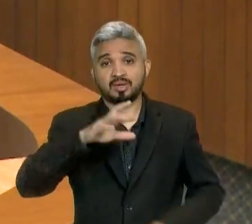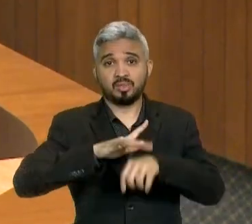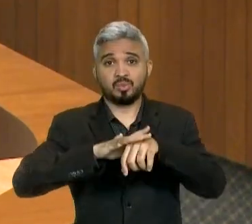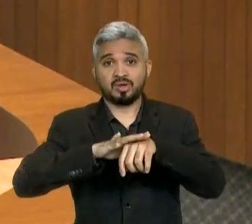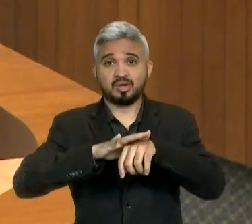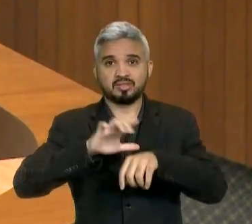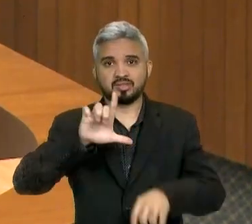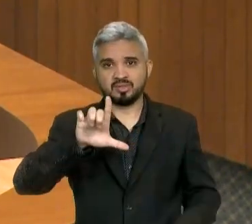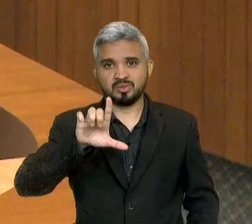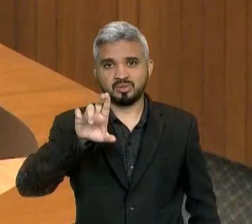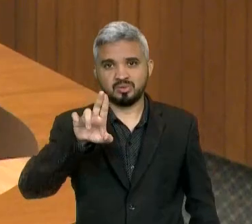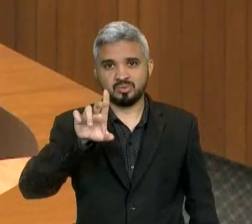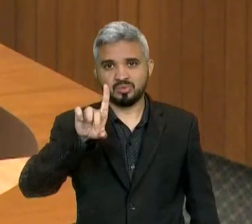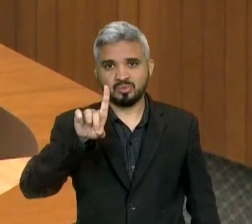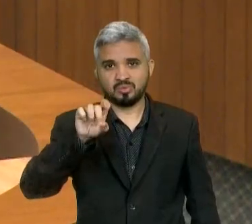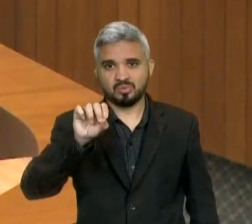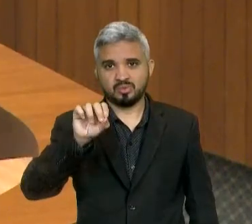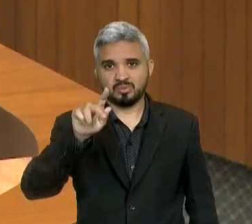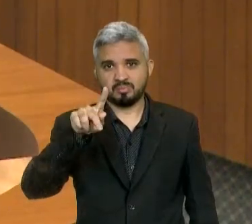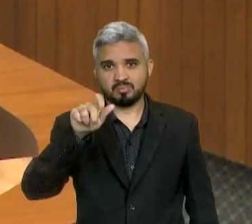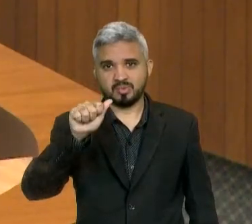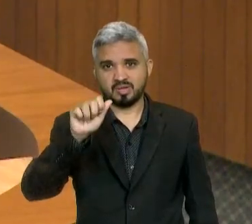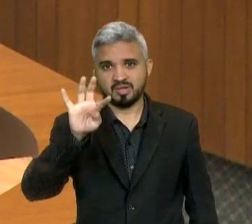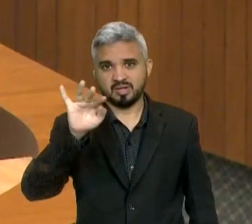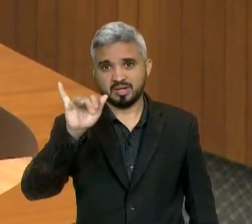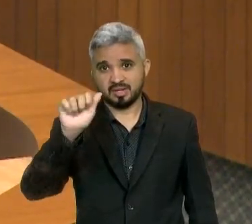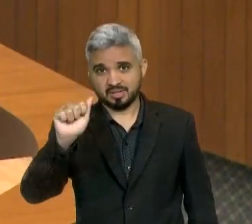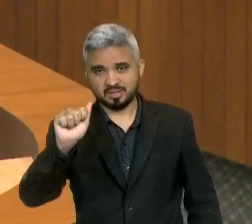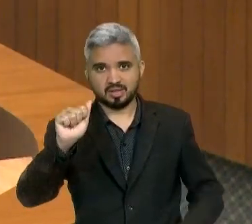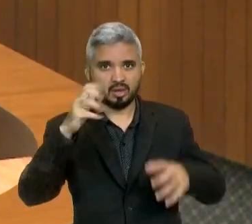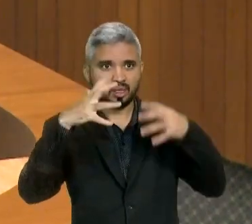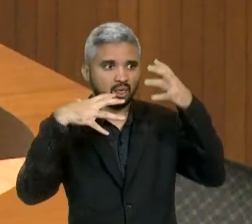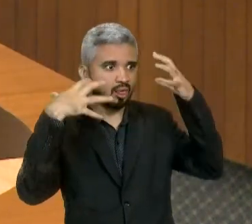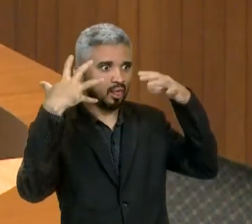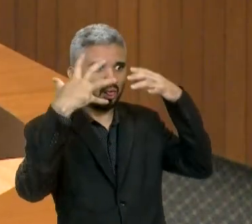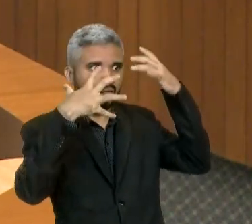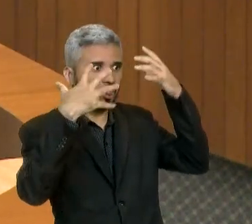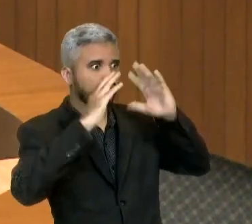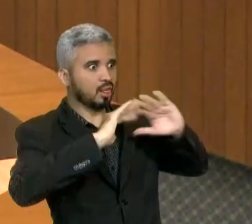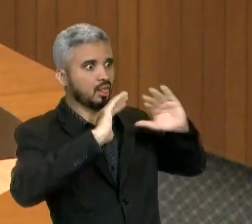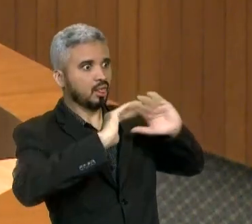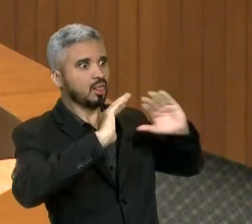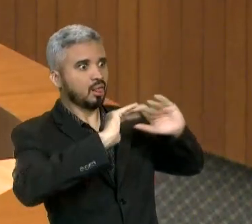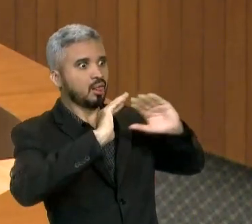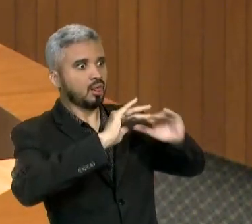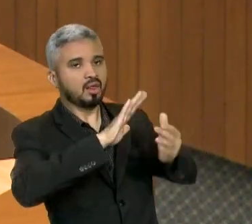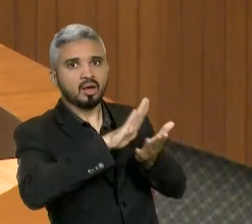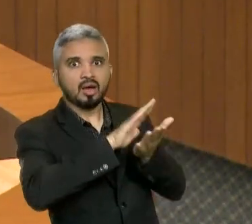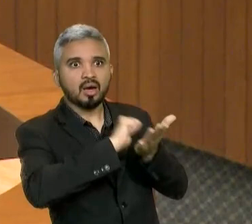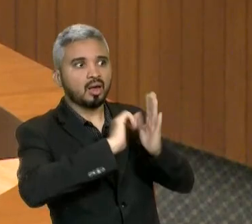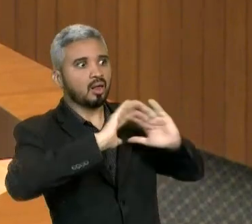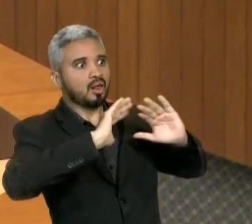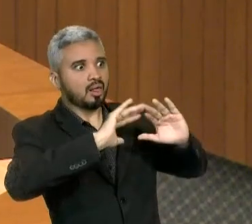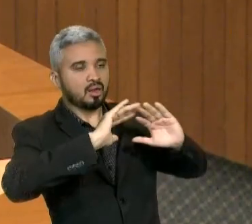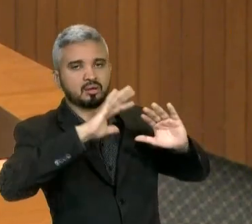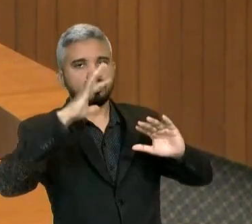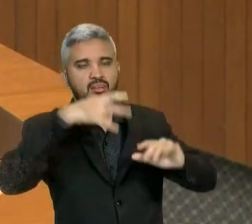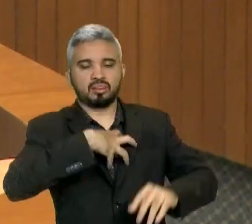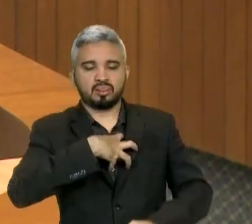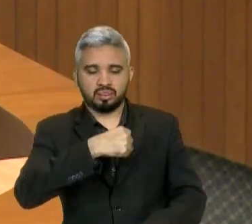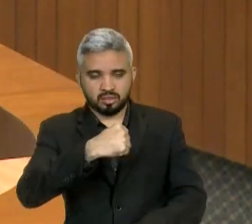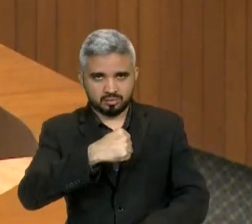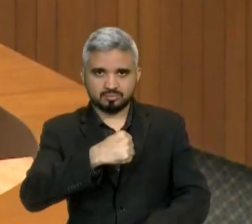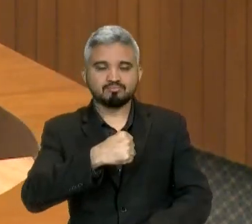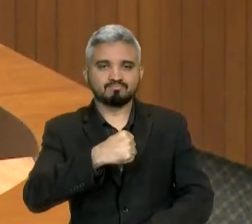foi o primeiro, não será o último, enquanto nós não tomarmos medidas realmente de regulação nesta casa.